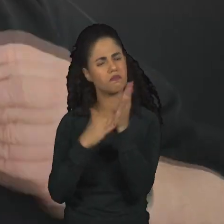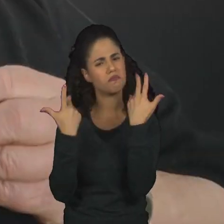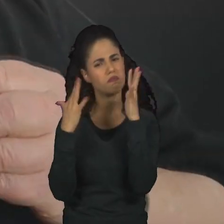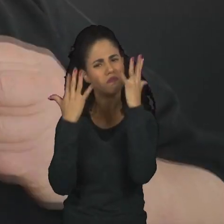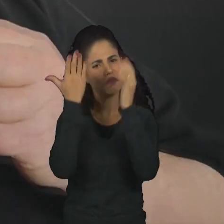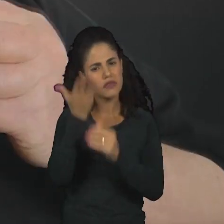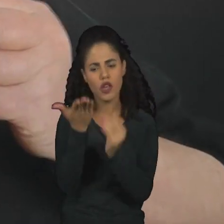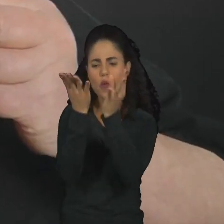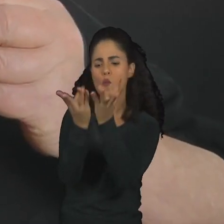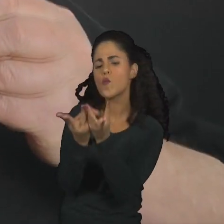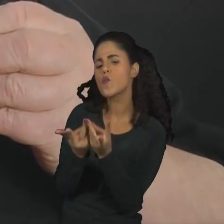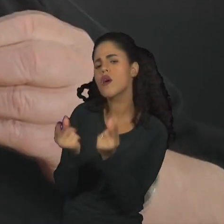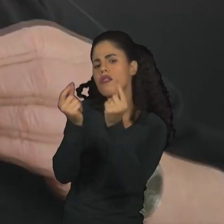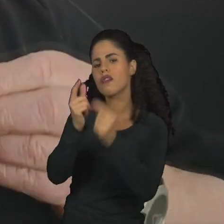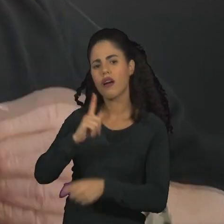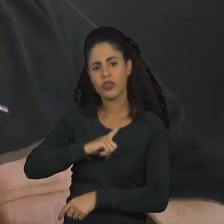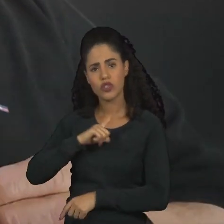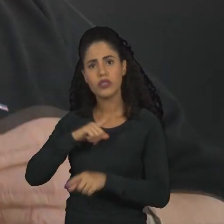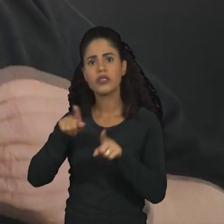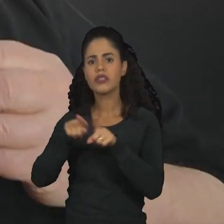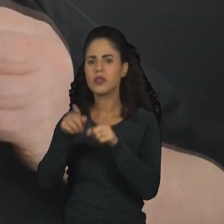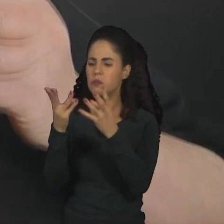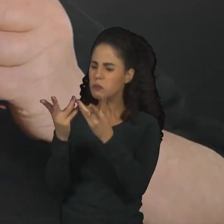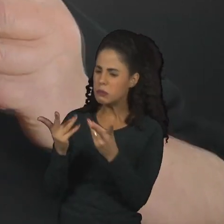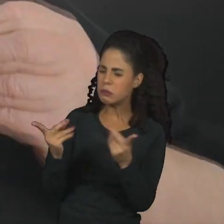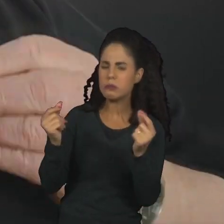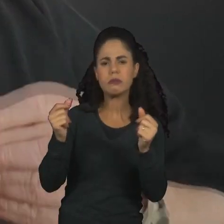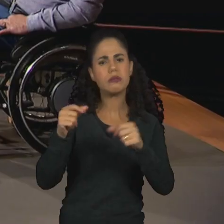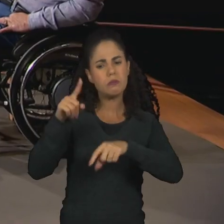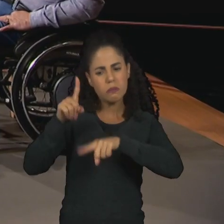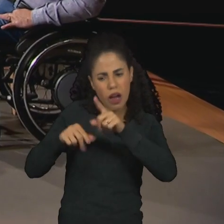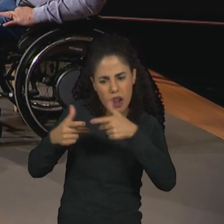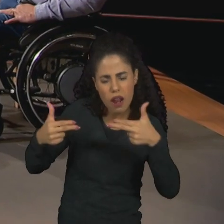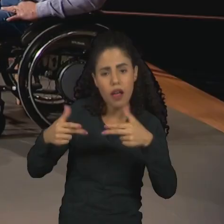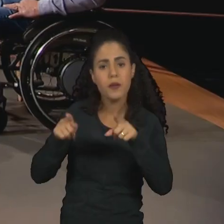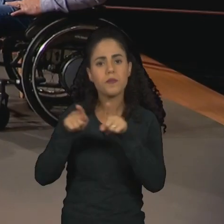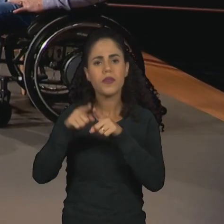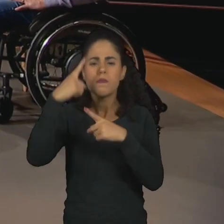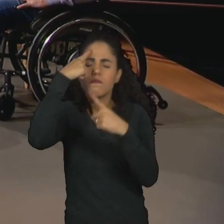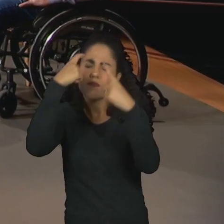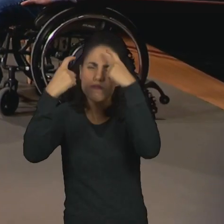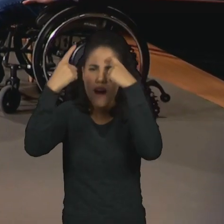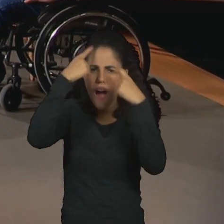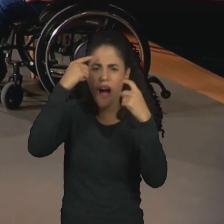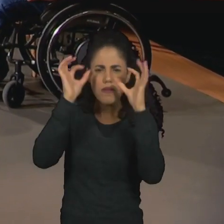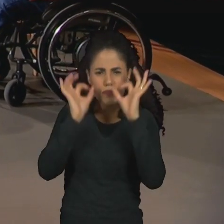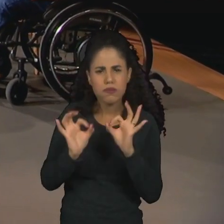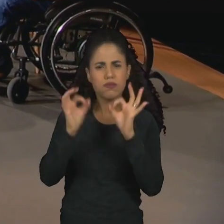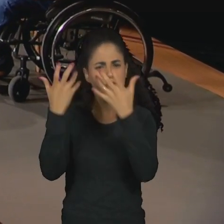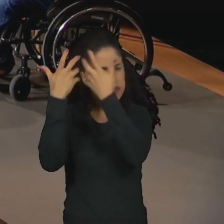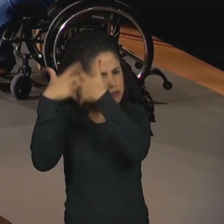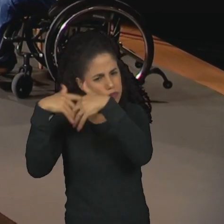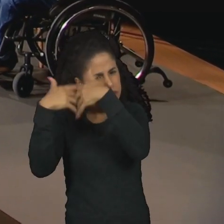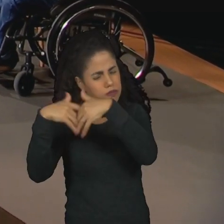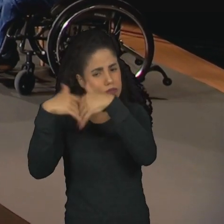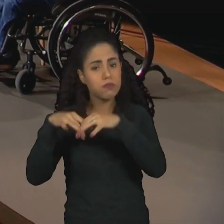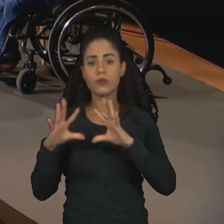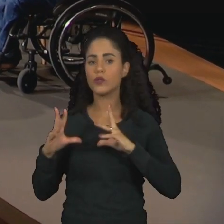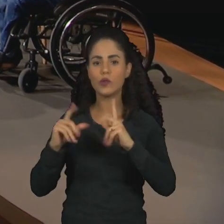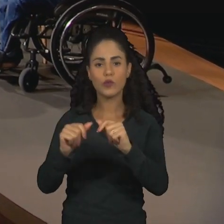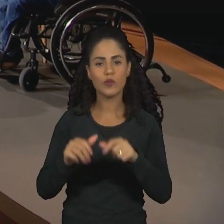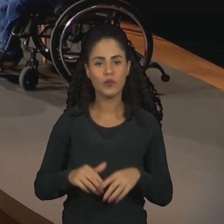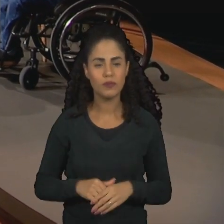de qualidade de produção, qualidade de pensamento, qualidade de conceito.